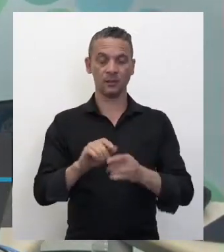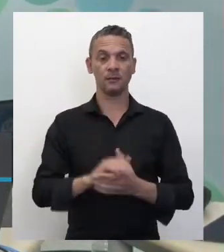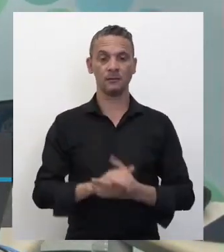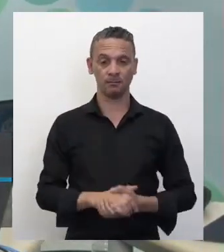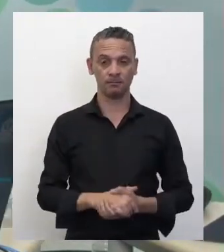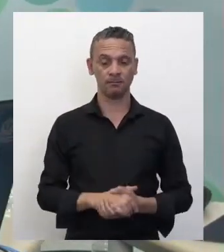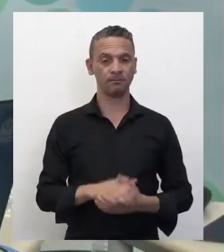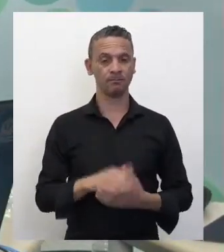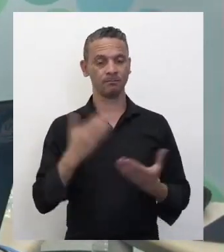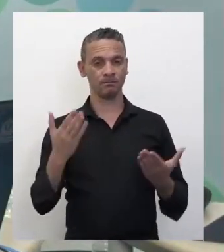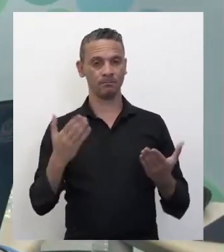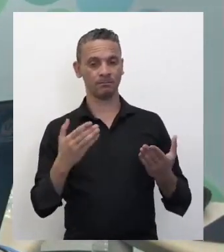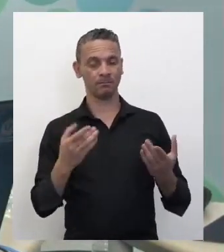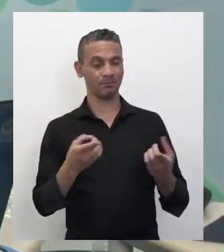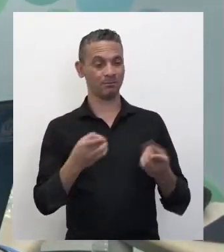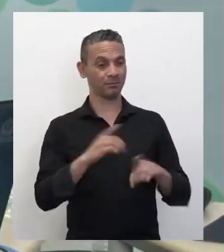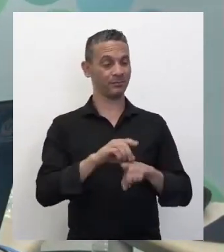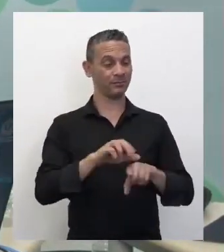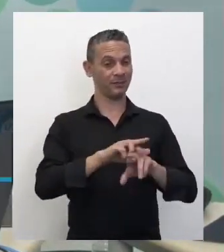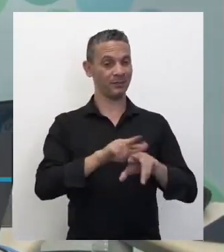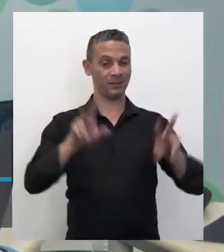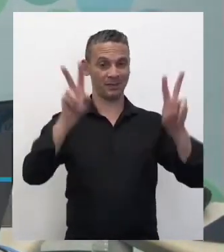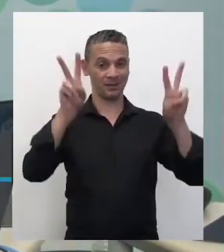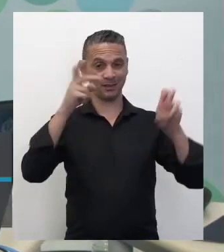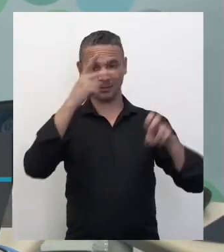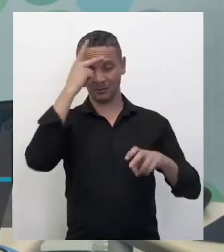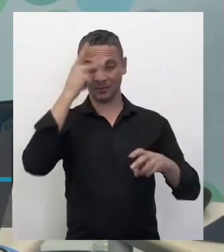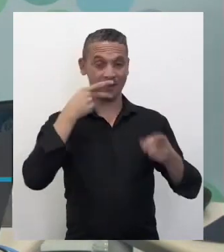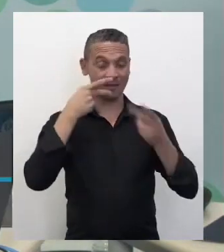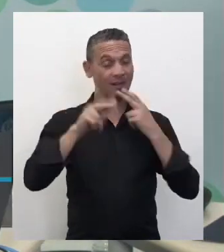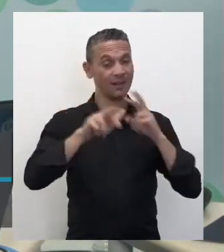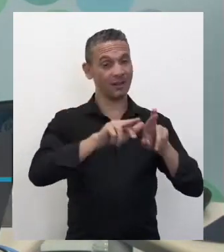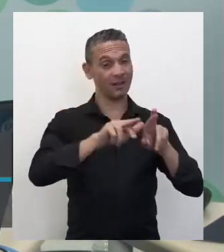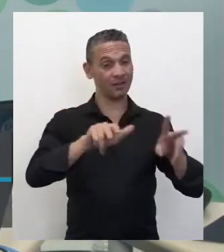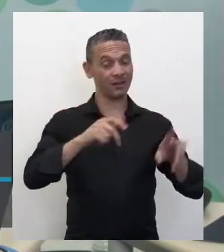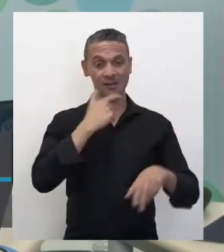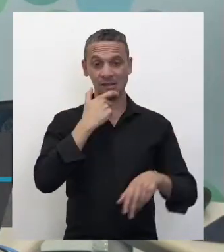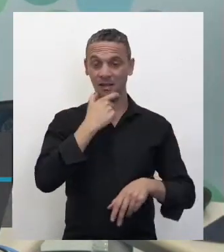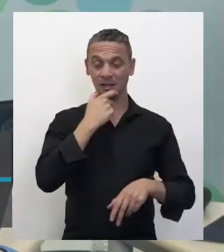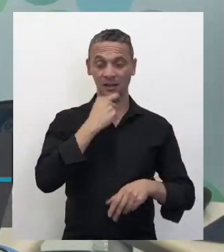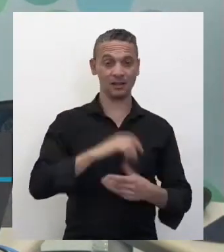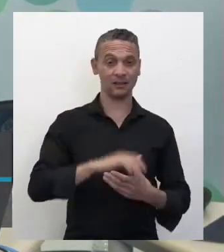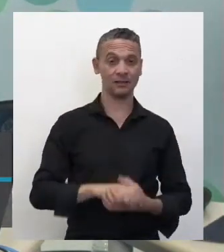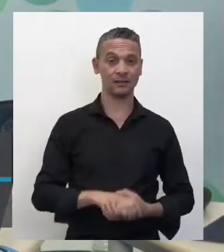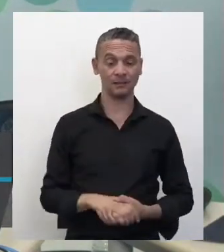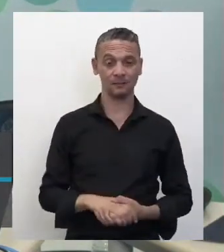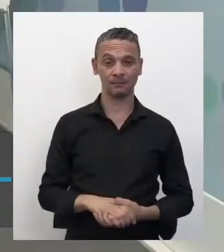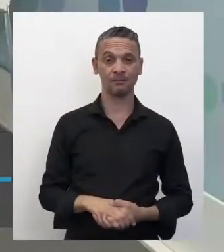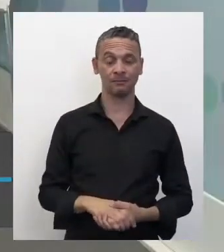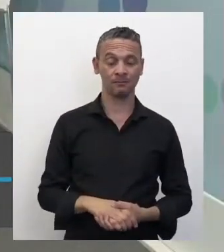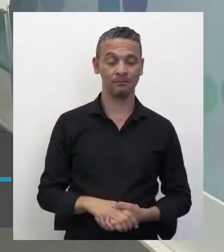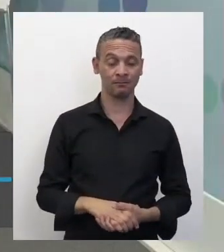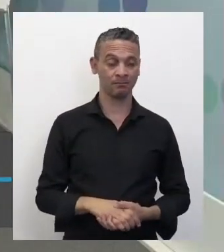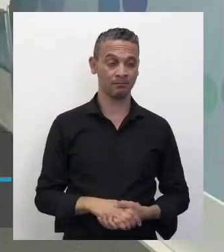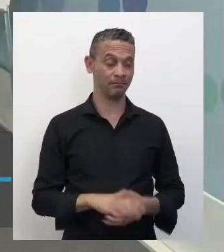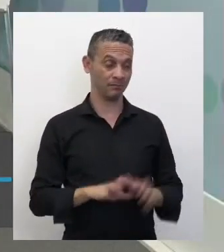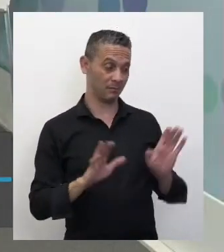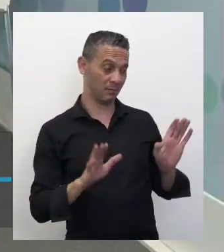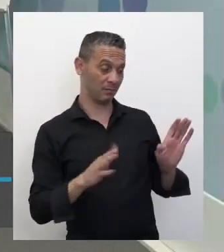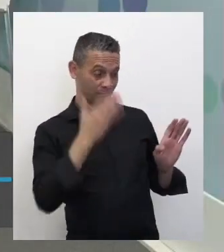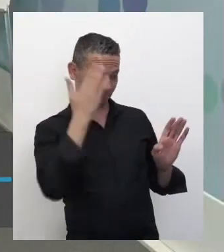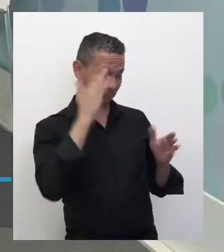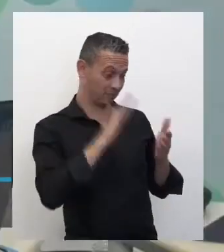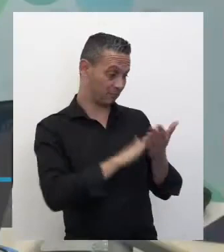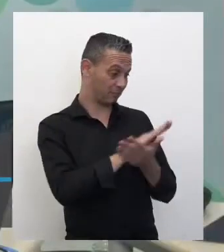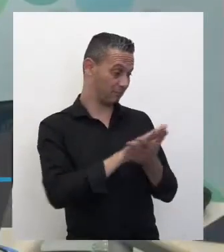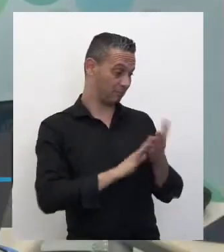aí tem algumas contradições, né? Porque o Calvin fala, it's pretty nice, but I don't understand nothing. Ou anything, ele diz. É muito bom, mas não entendo nada. Mas ele escreveu